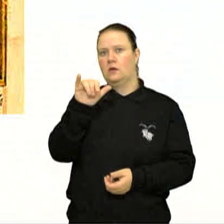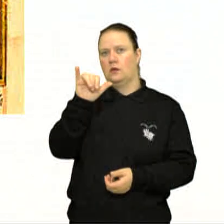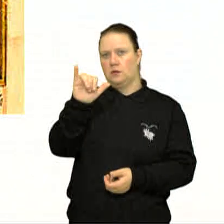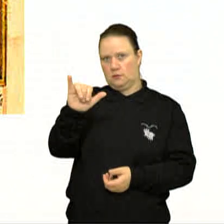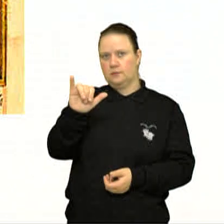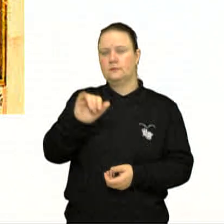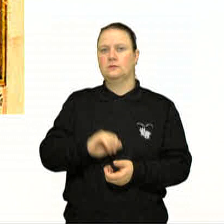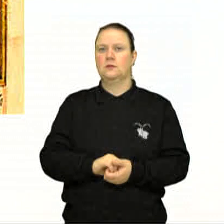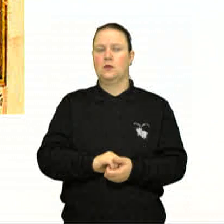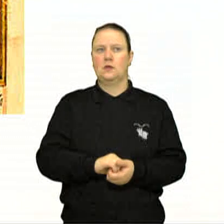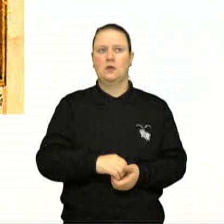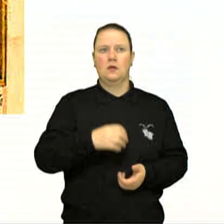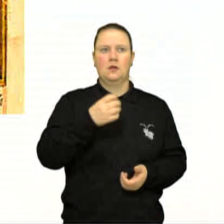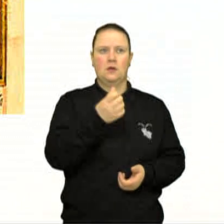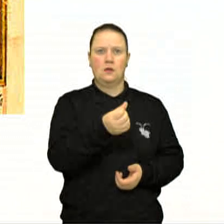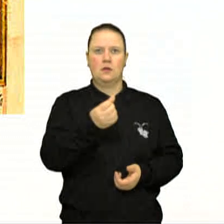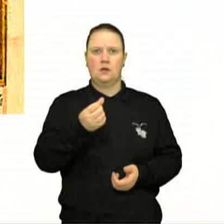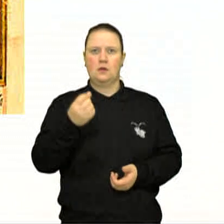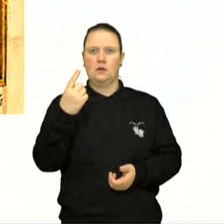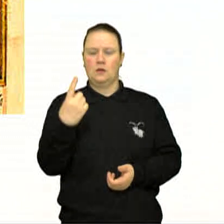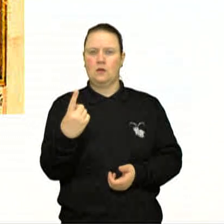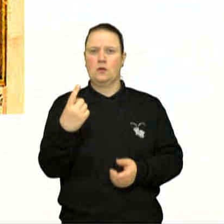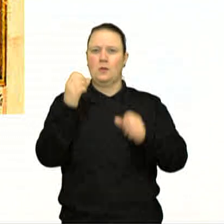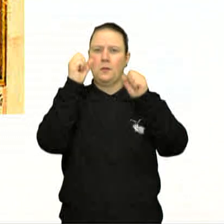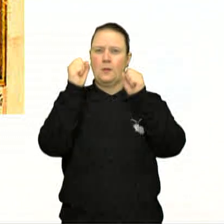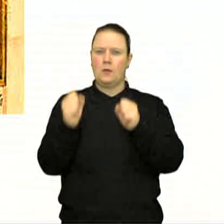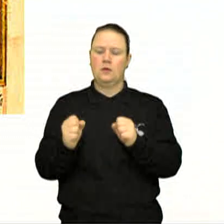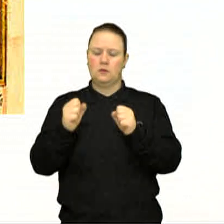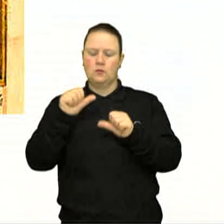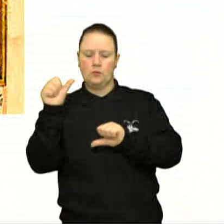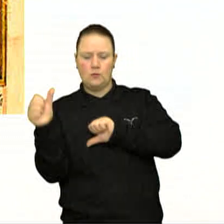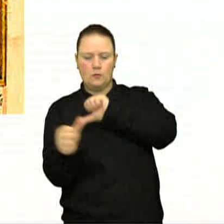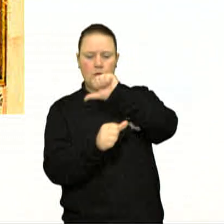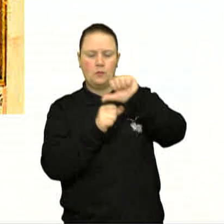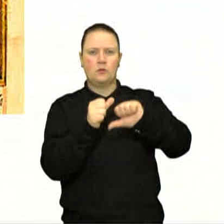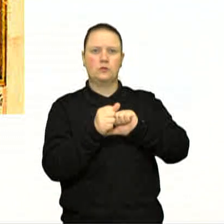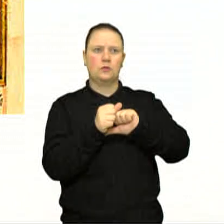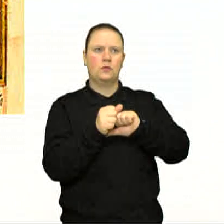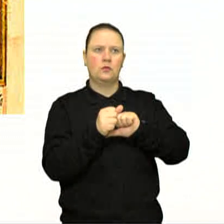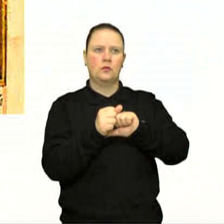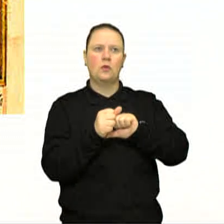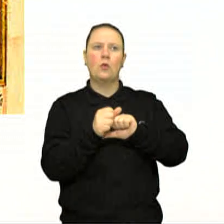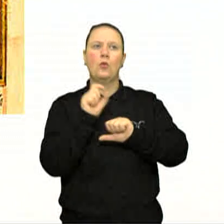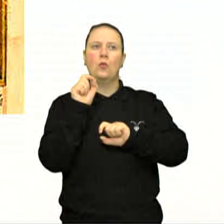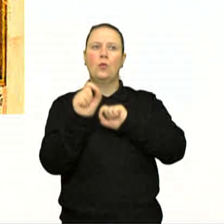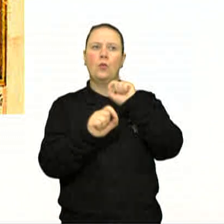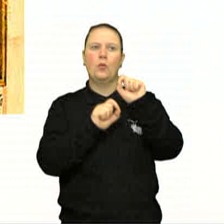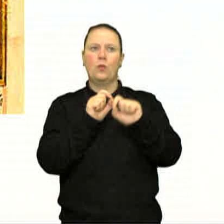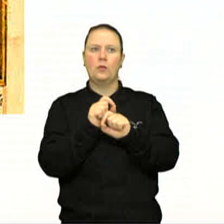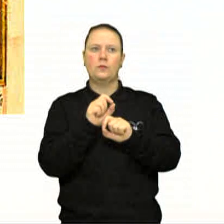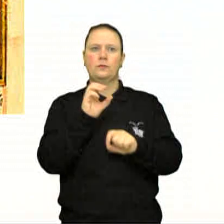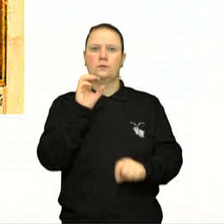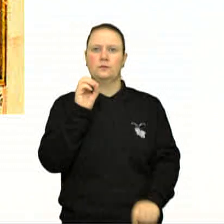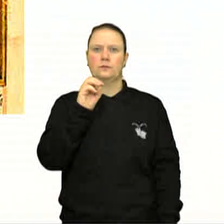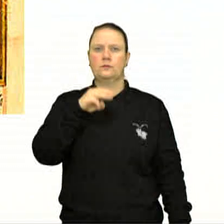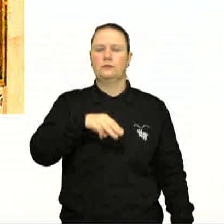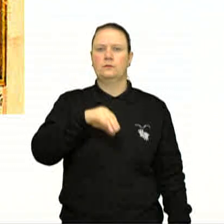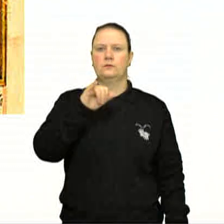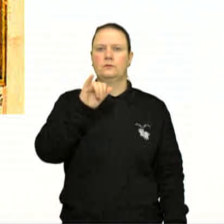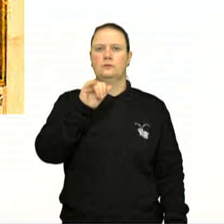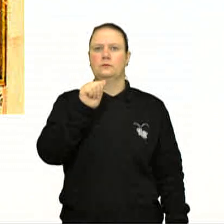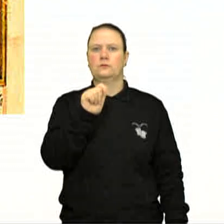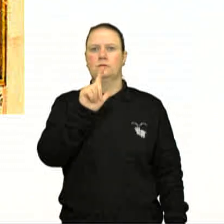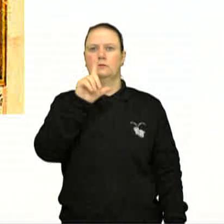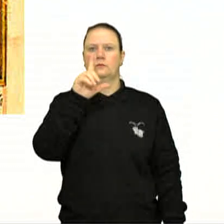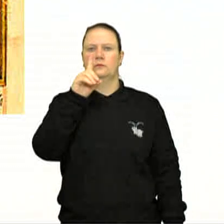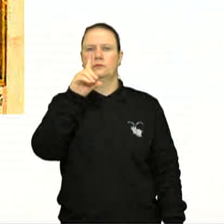califa, né, em 661, o poder ele passa para os Omíadas, tá? Que vai ser ali uma